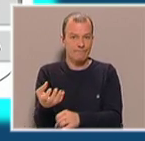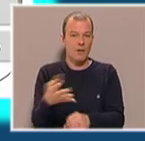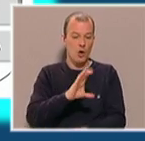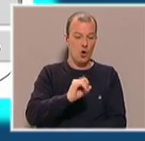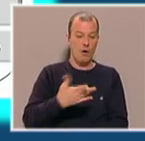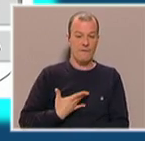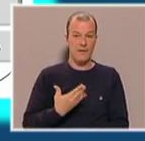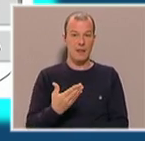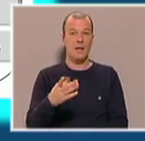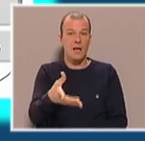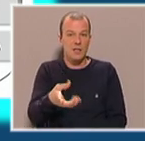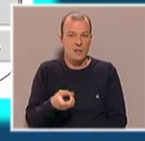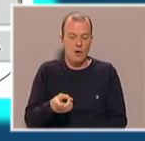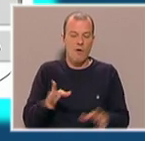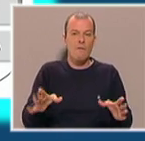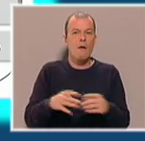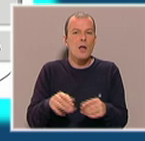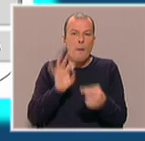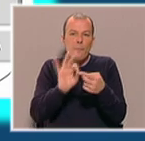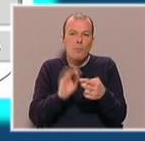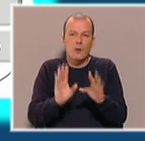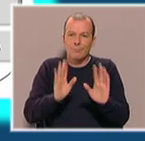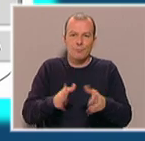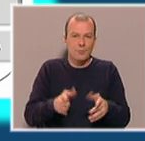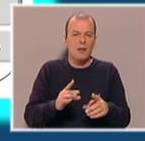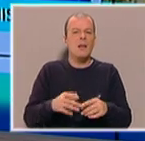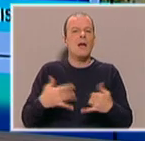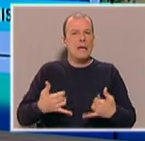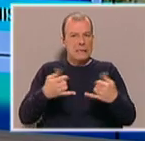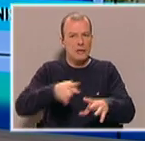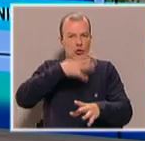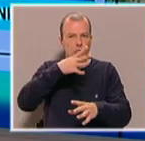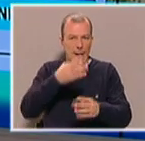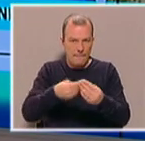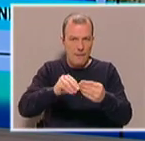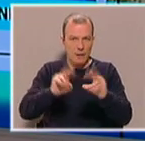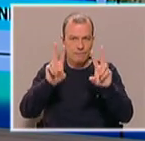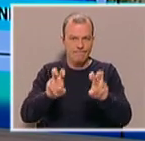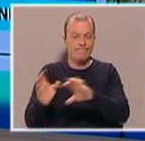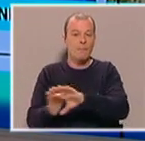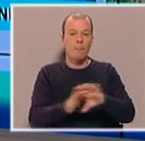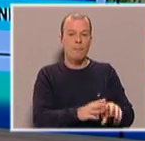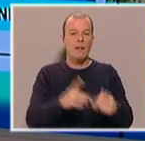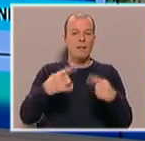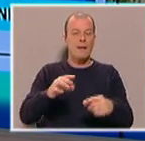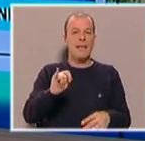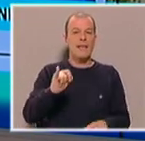agora não vou estar a entrar em pormenores relativamente à Covid, porque iremos falar dela já a seguir. temos o enfisema pulmonar. Vocês reparem